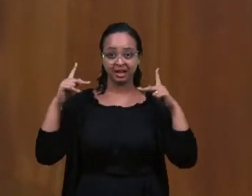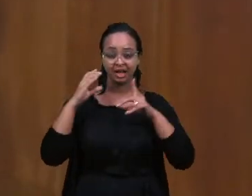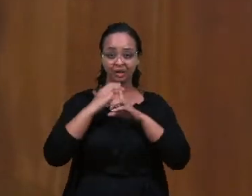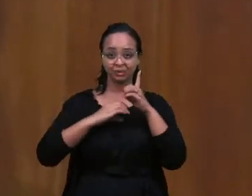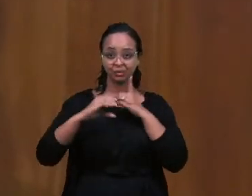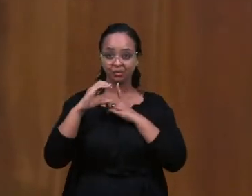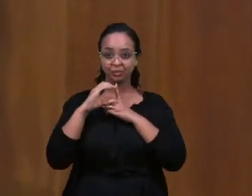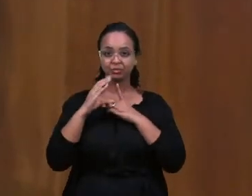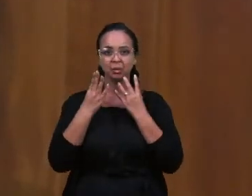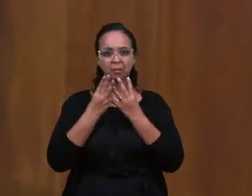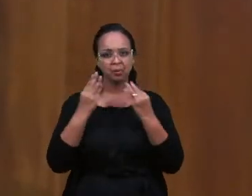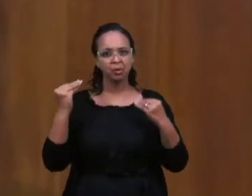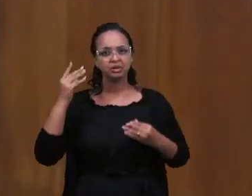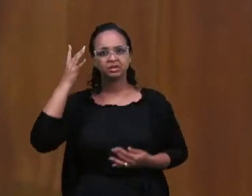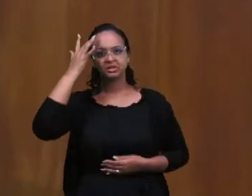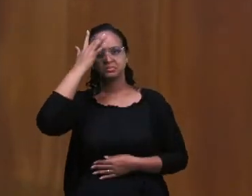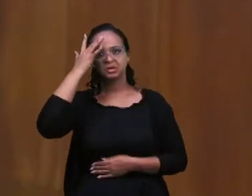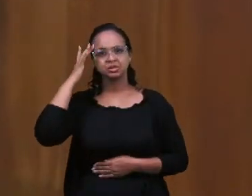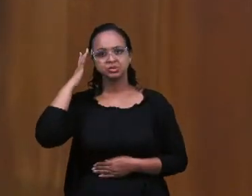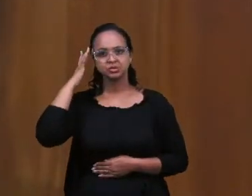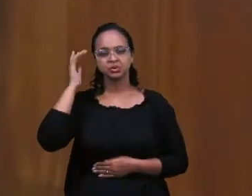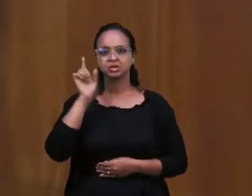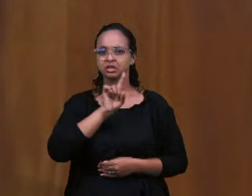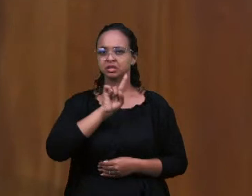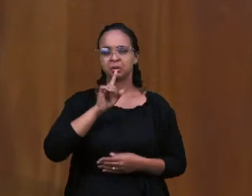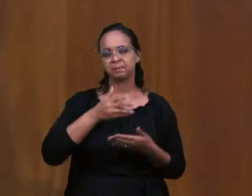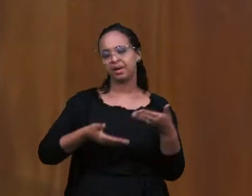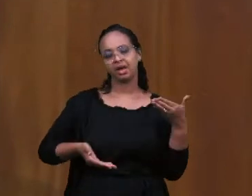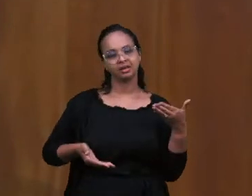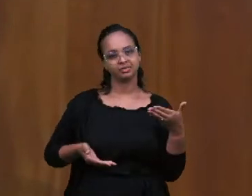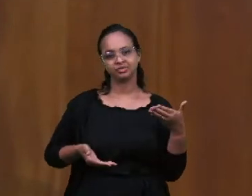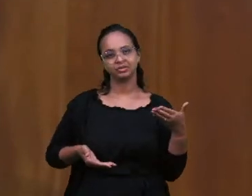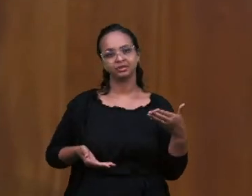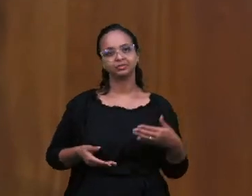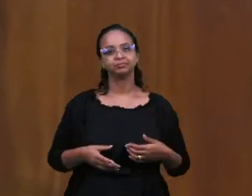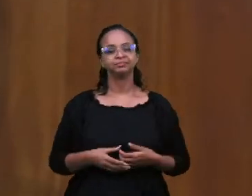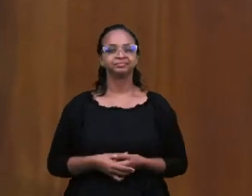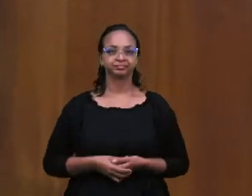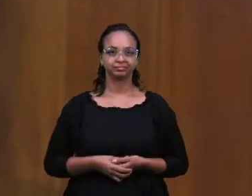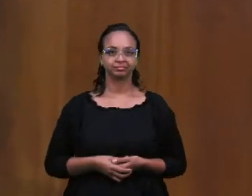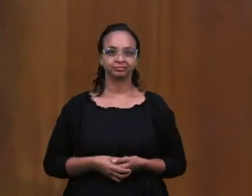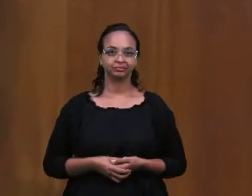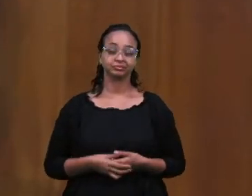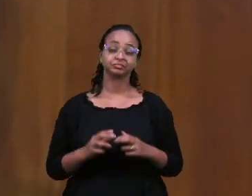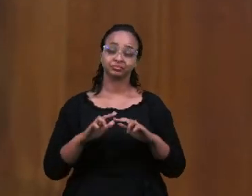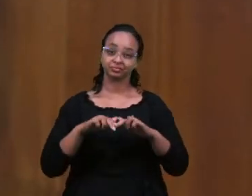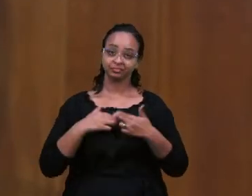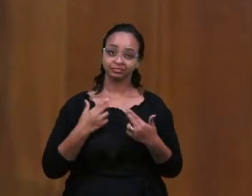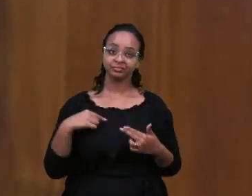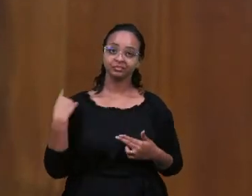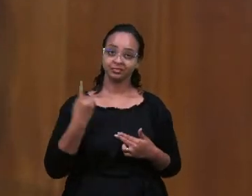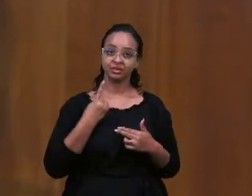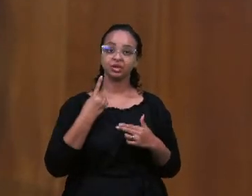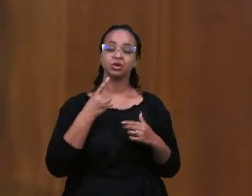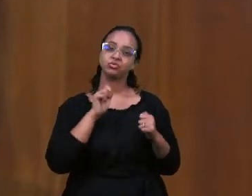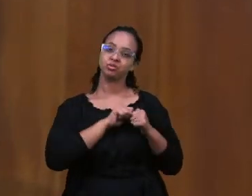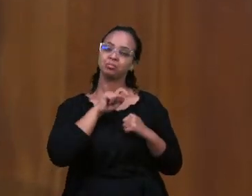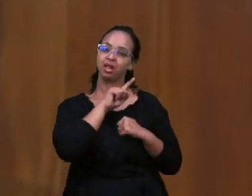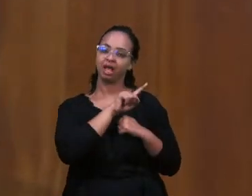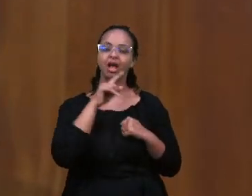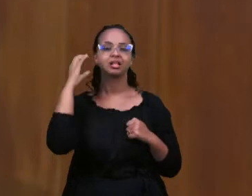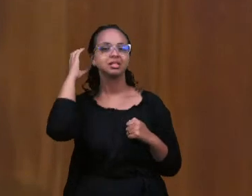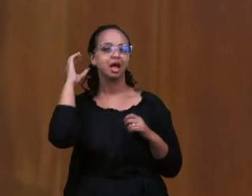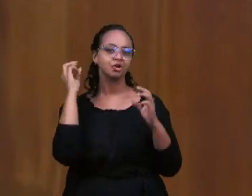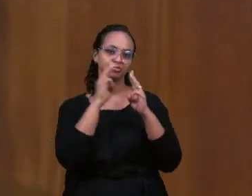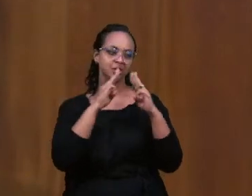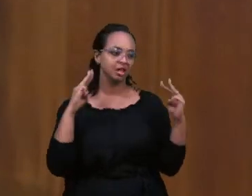que muitos irmãos não perdem, estão assistindo sempre. Normalmente a gente faz lá da Rádio Manaim, do estúdio da Rádio Manaim,